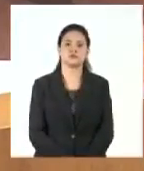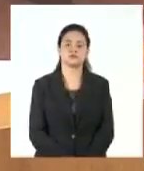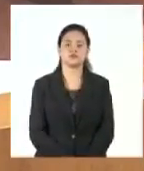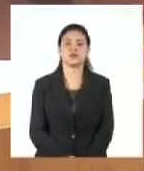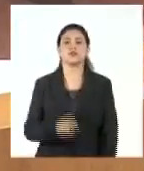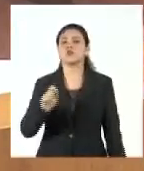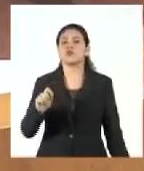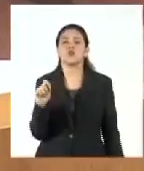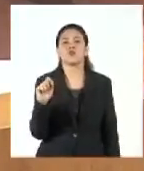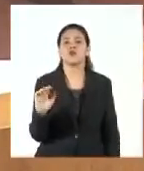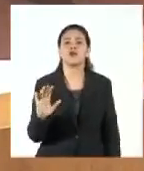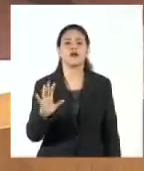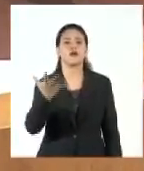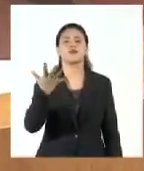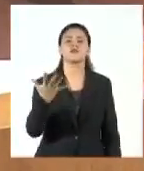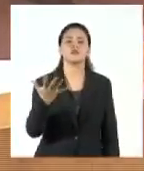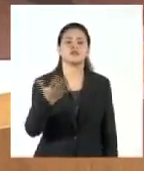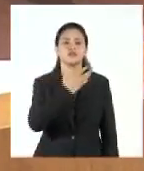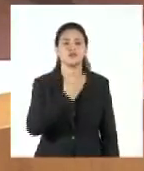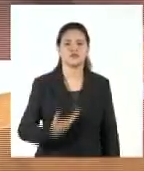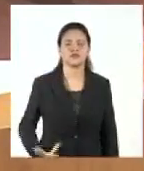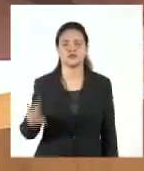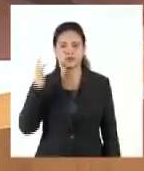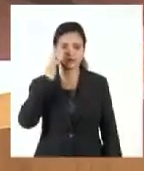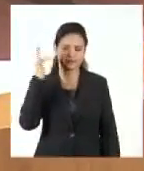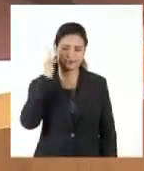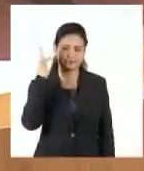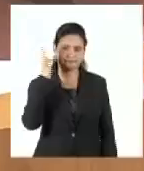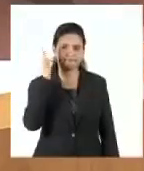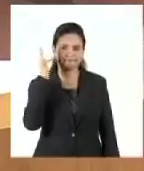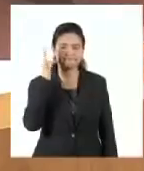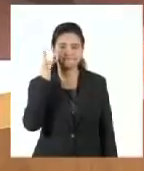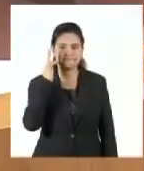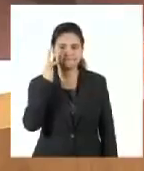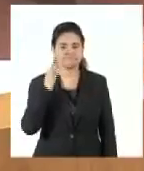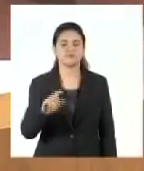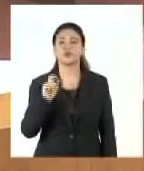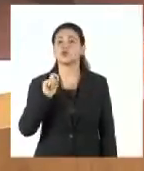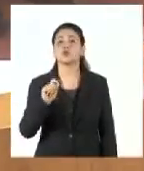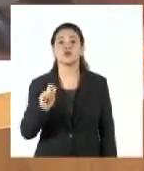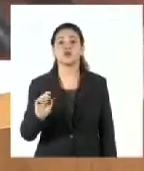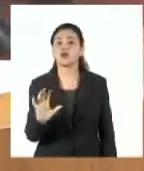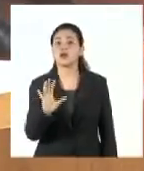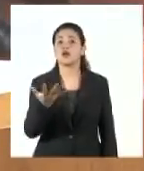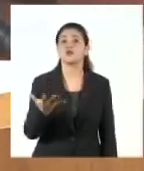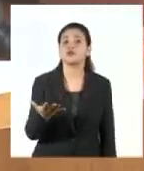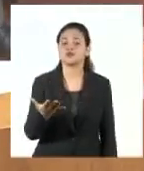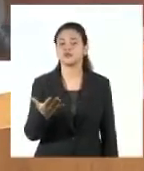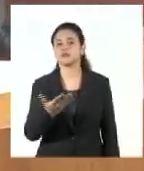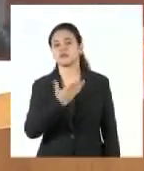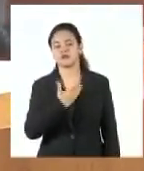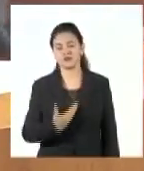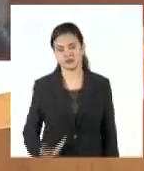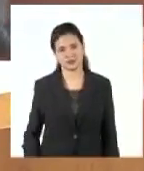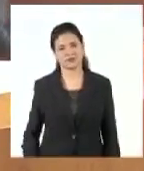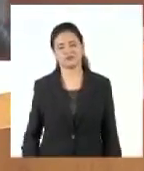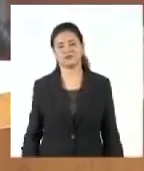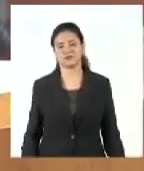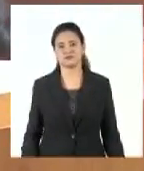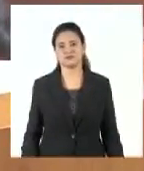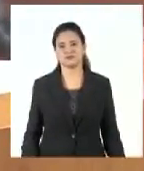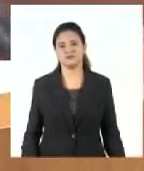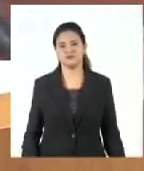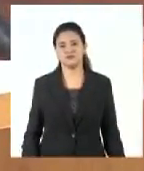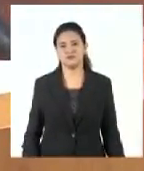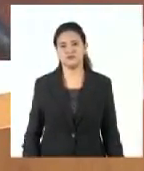acontecendo com o governo Flávio Dino. O que está acontecendo com o governador? O